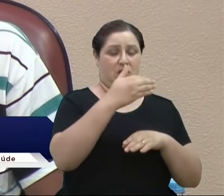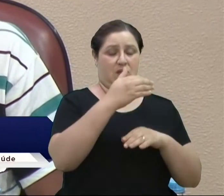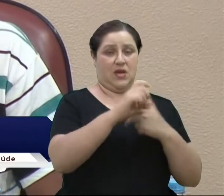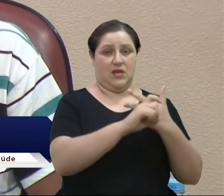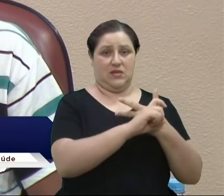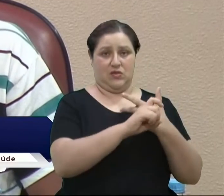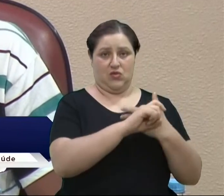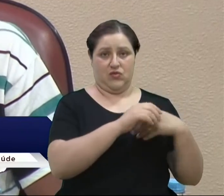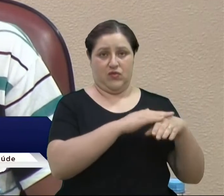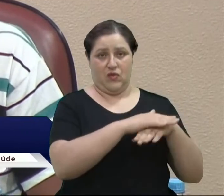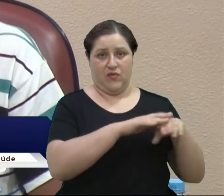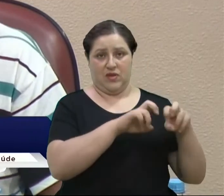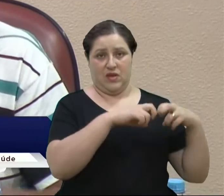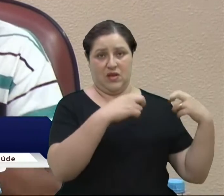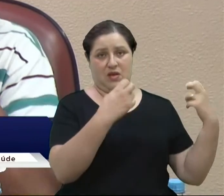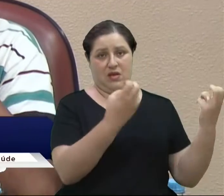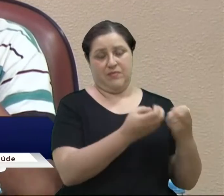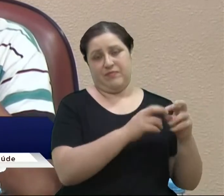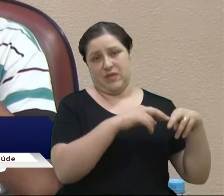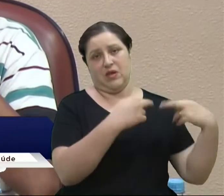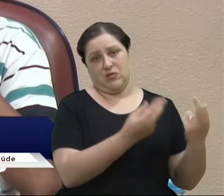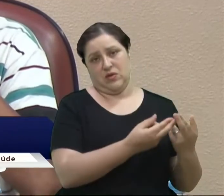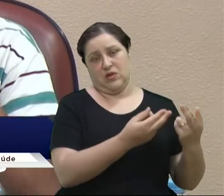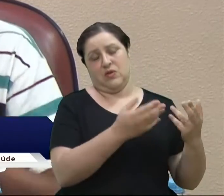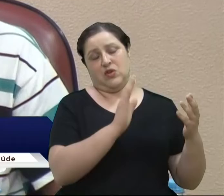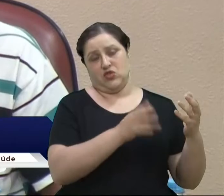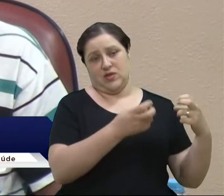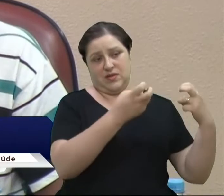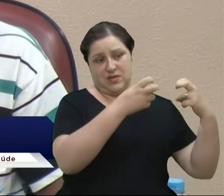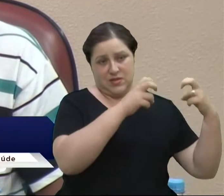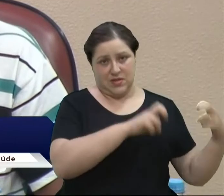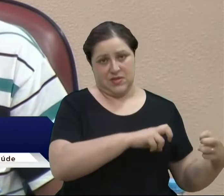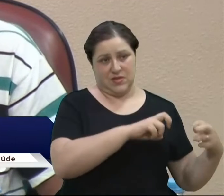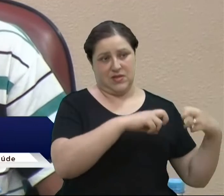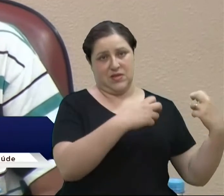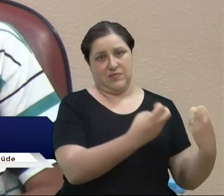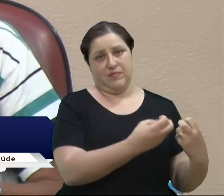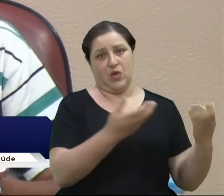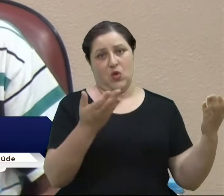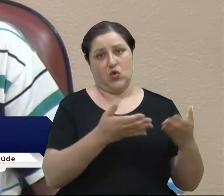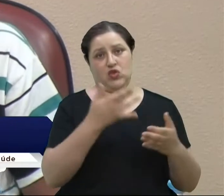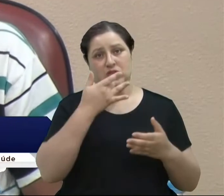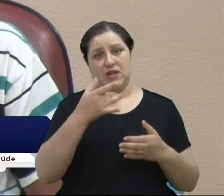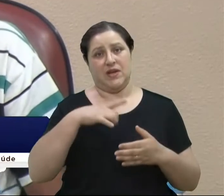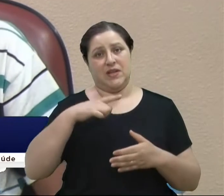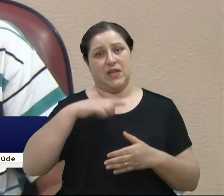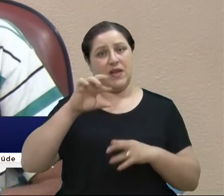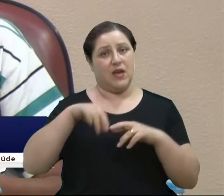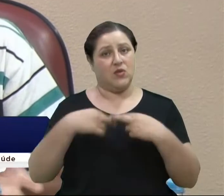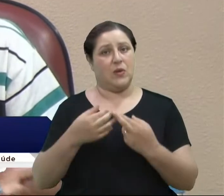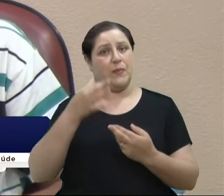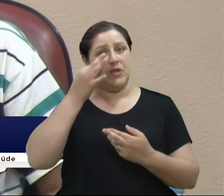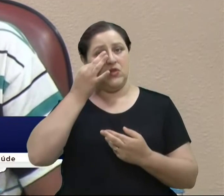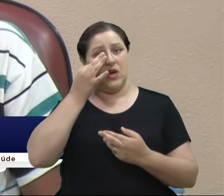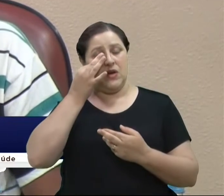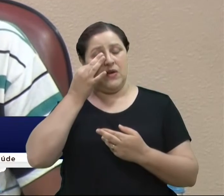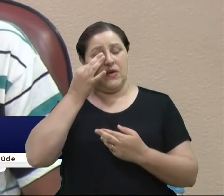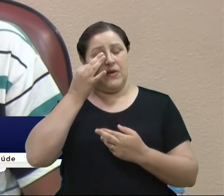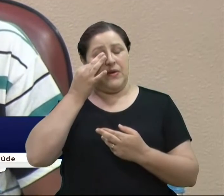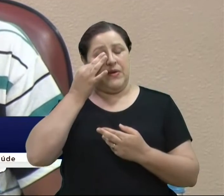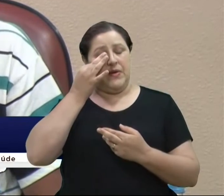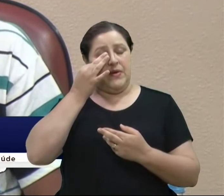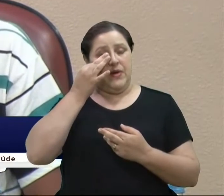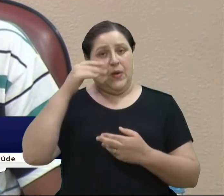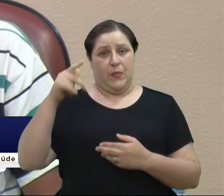executivo. Hoje à tarde a gente tem reunião, então, presencial com o Pompeia, e depois a gente vai ter um encaminhamento de que posição